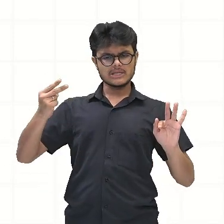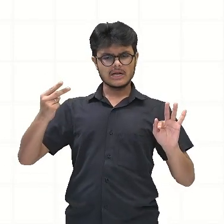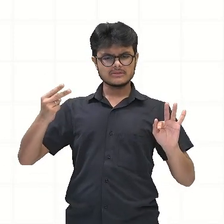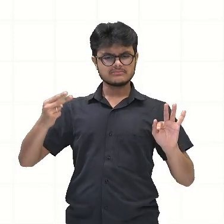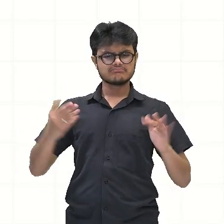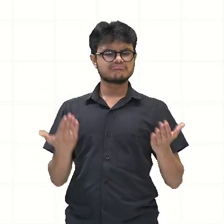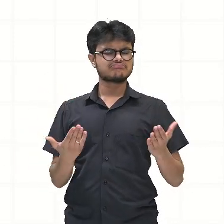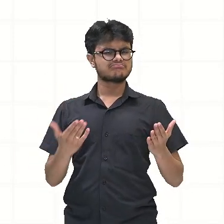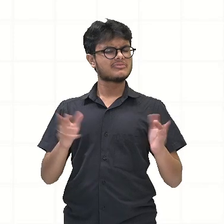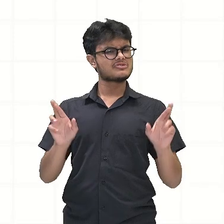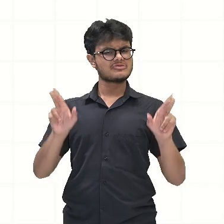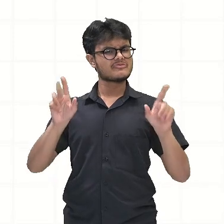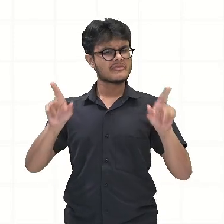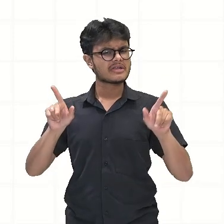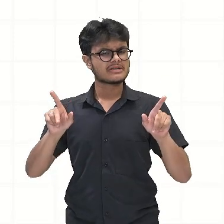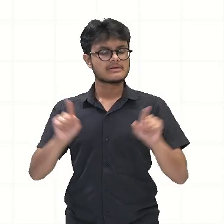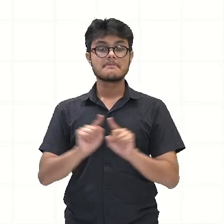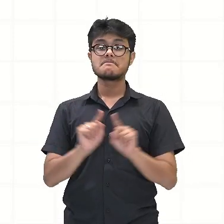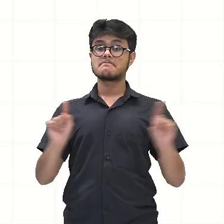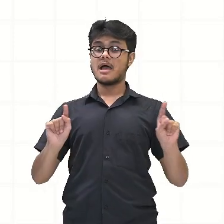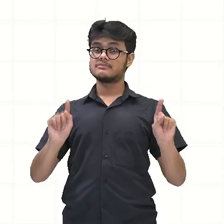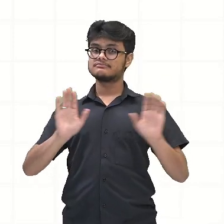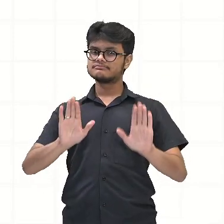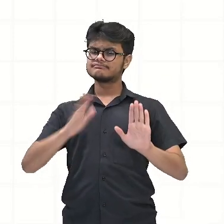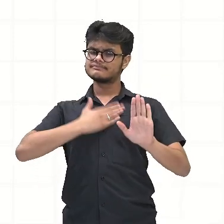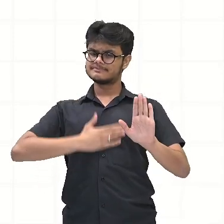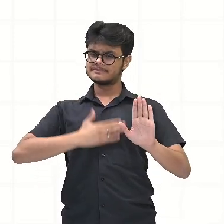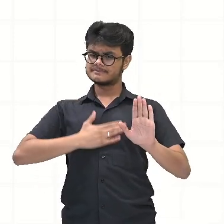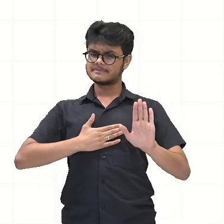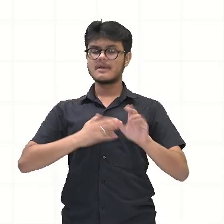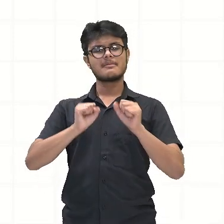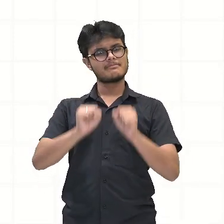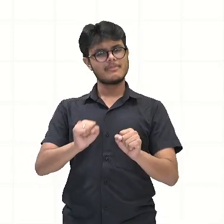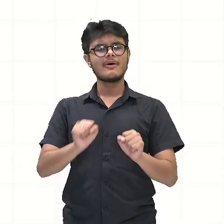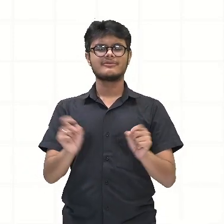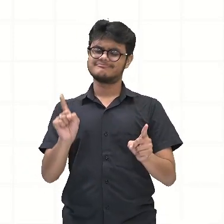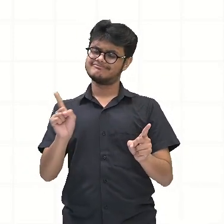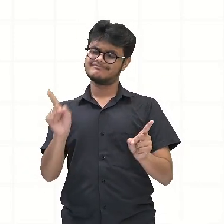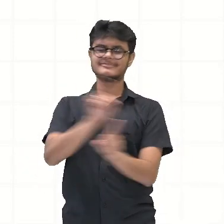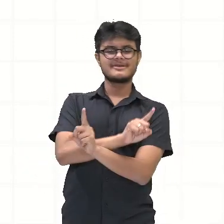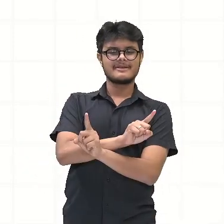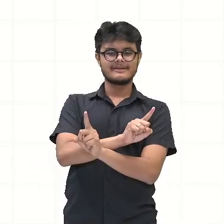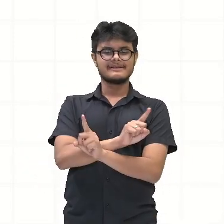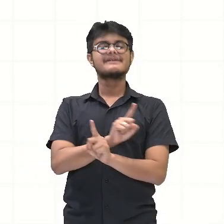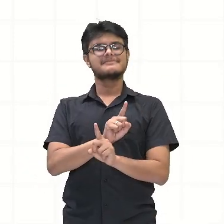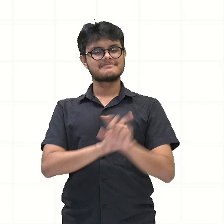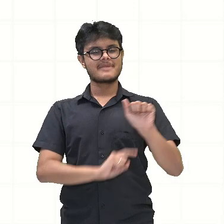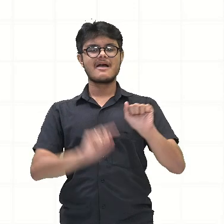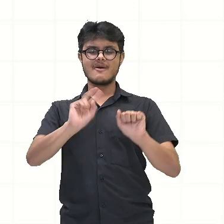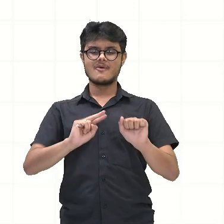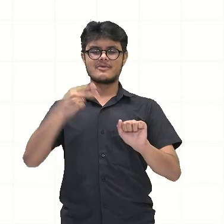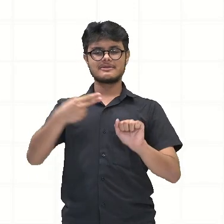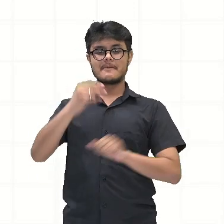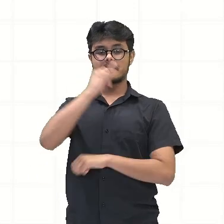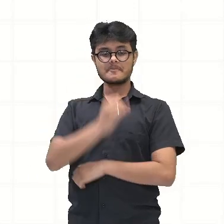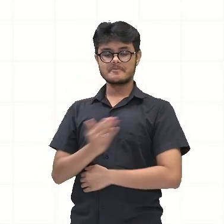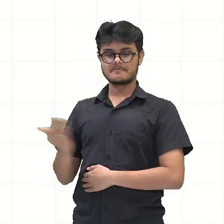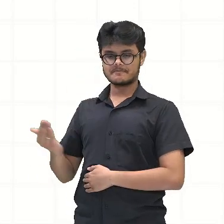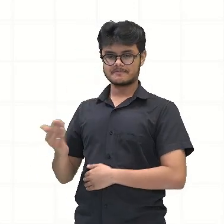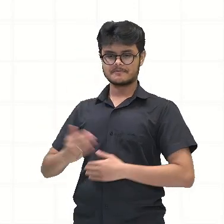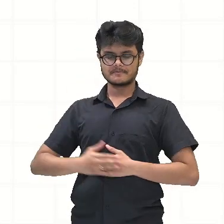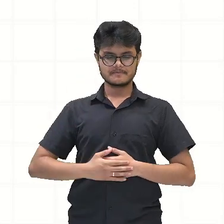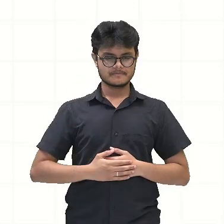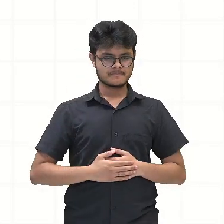x² mais bx mais c. Não está escrita, mas eu posso escrever ela dessa forma. x²